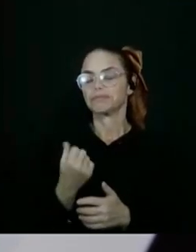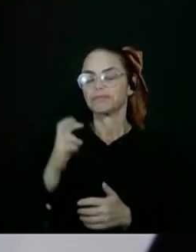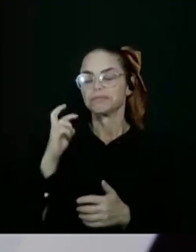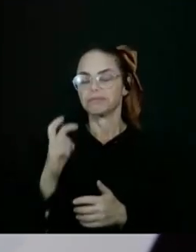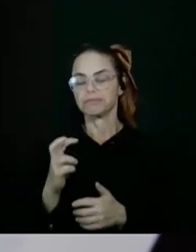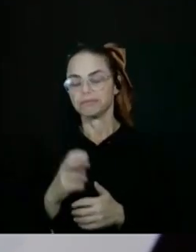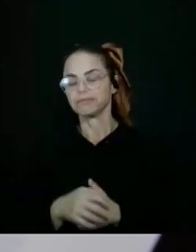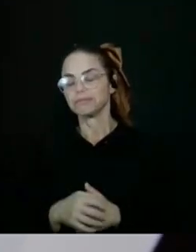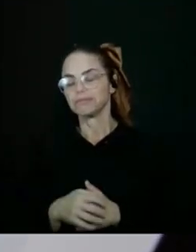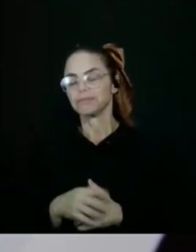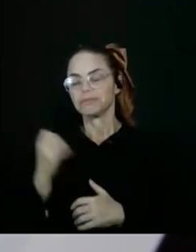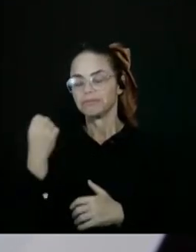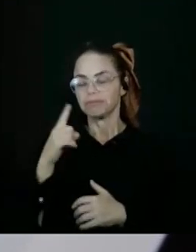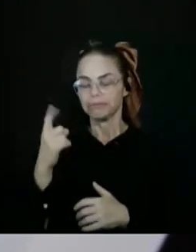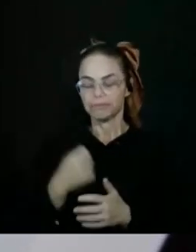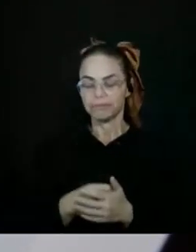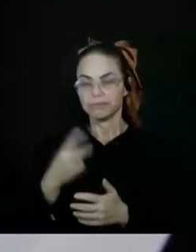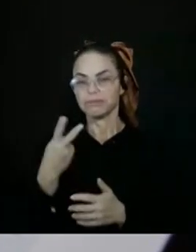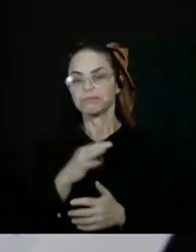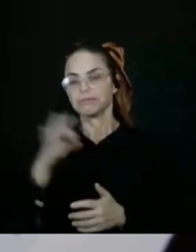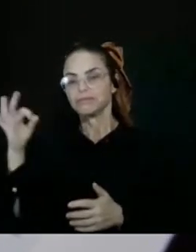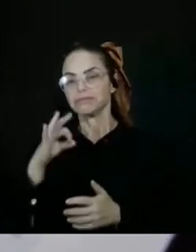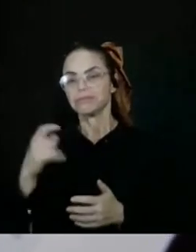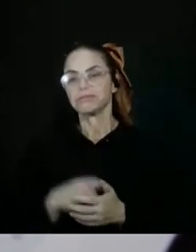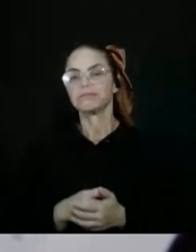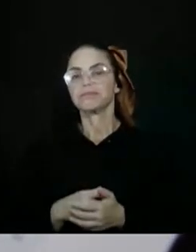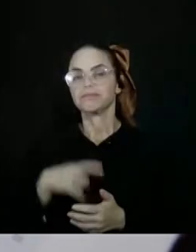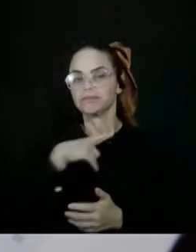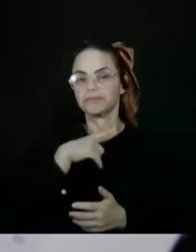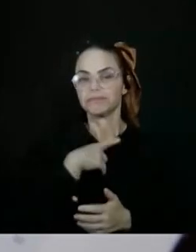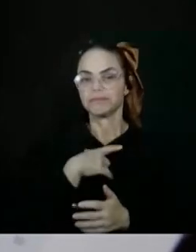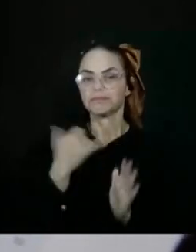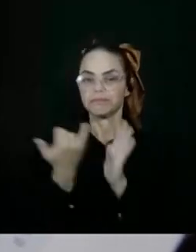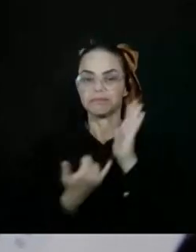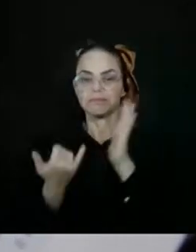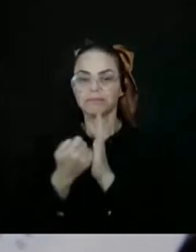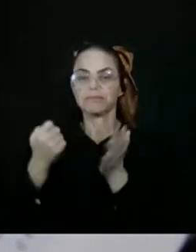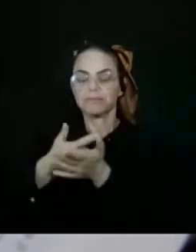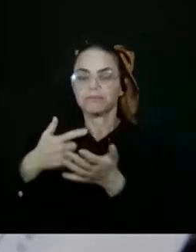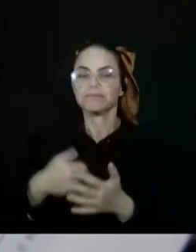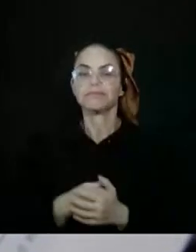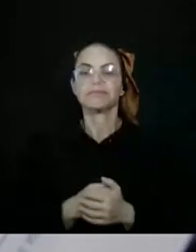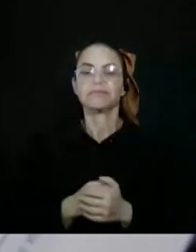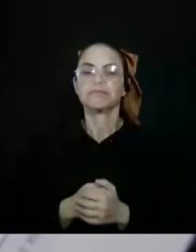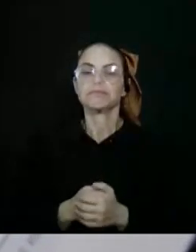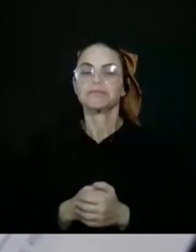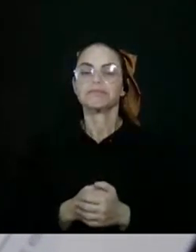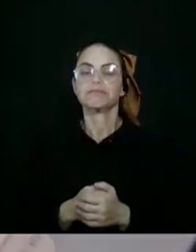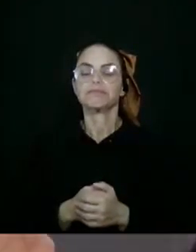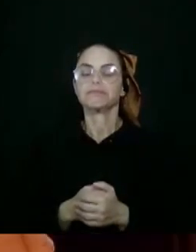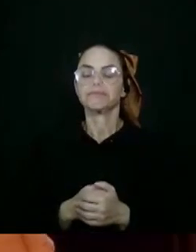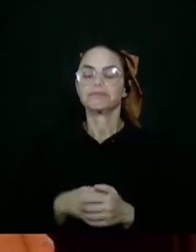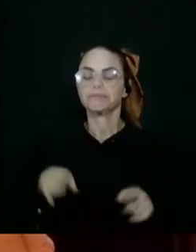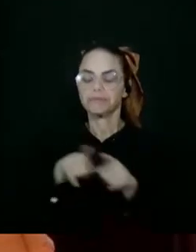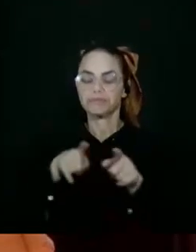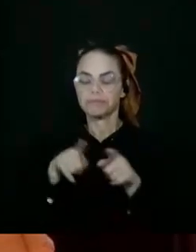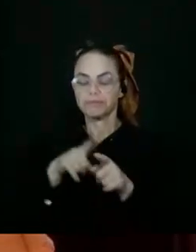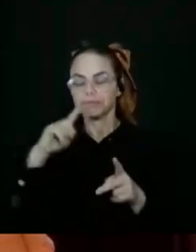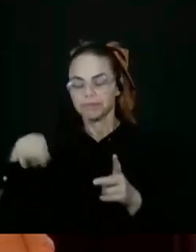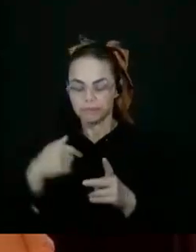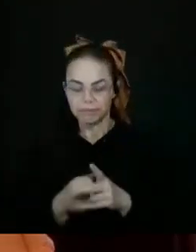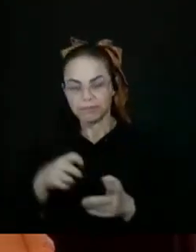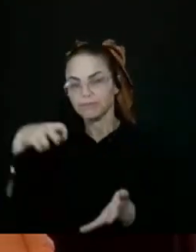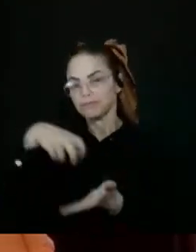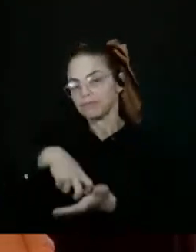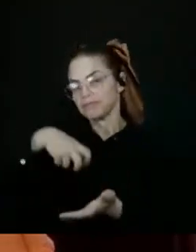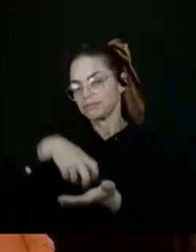165,68 ou 20% do que a pessoa tinha de imposto de renda a pagar. Fora isso, também, uma outra penalidade que tem